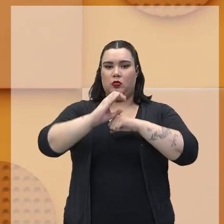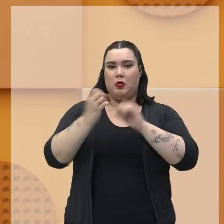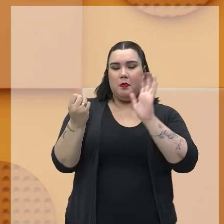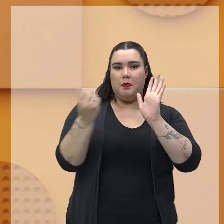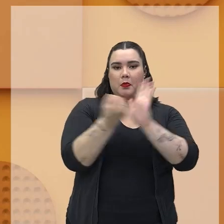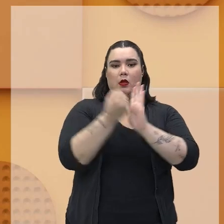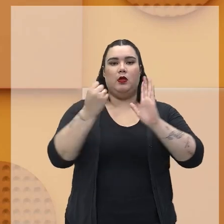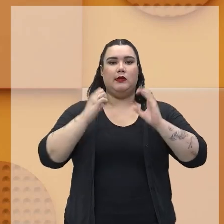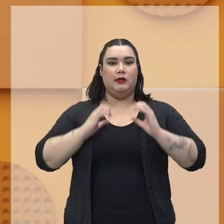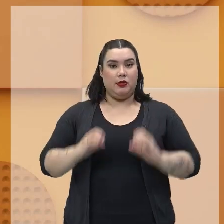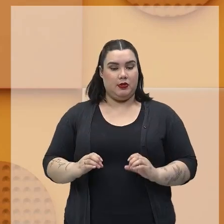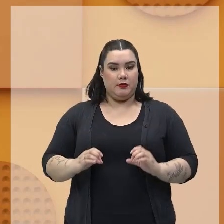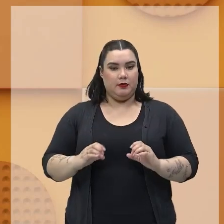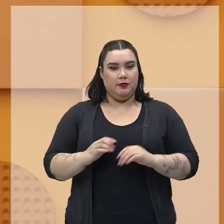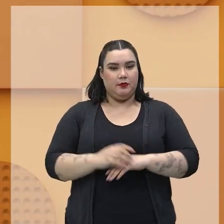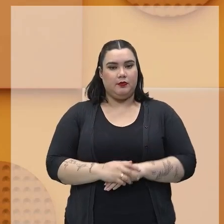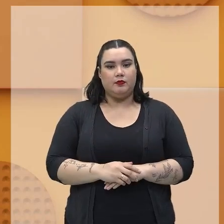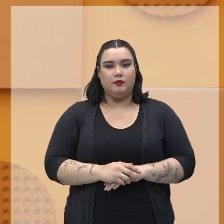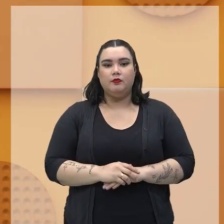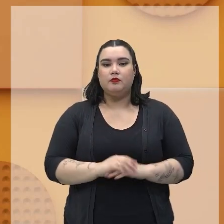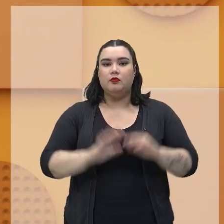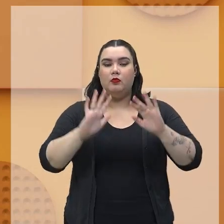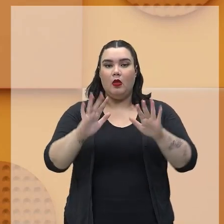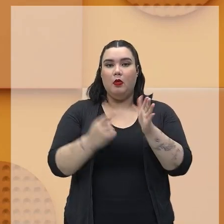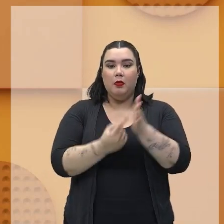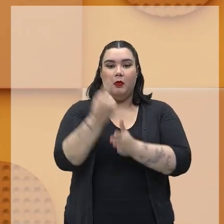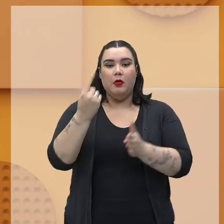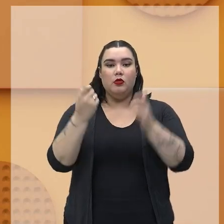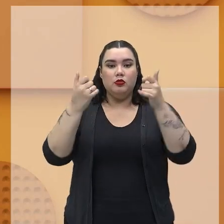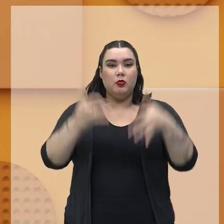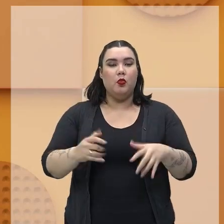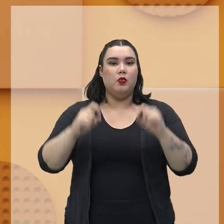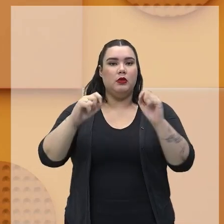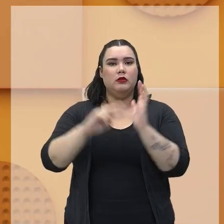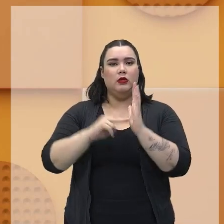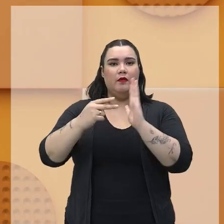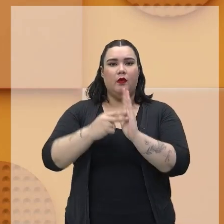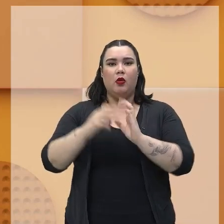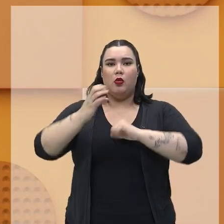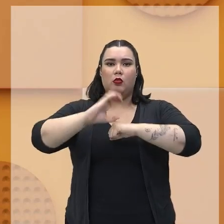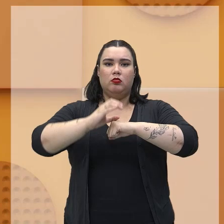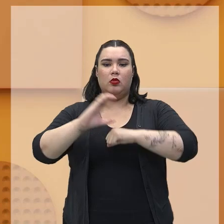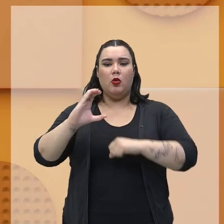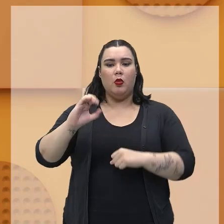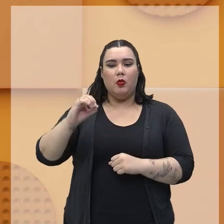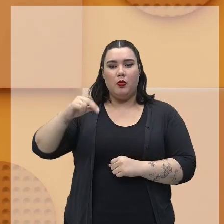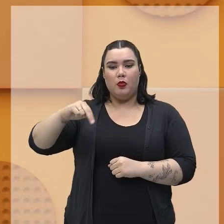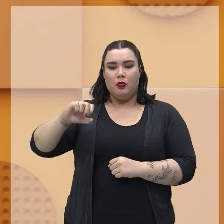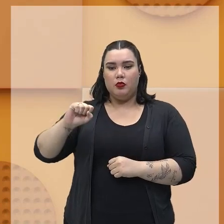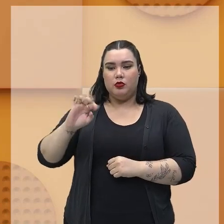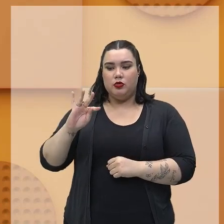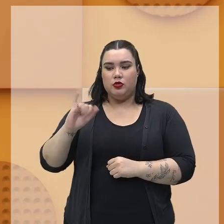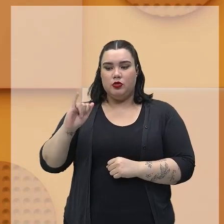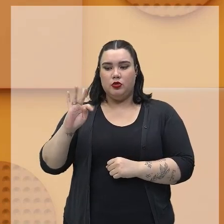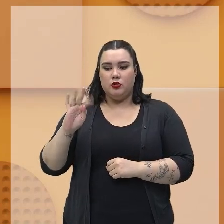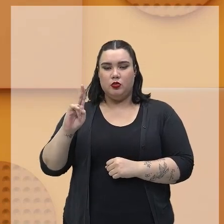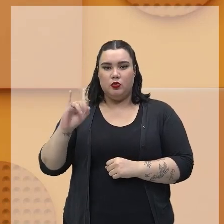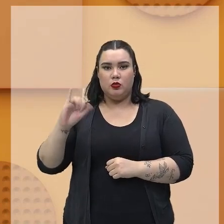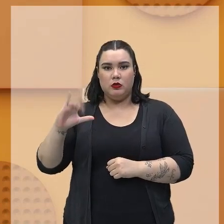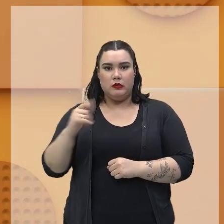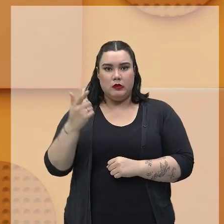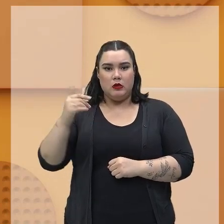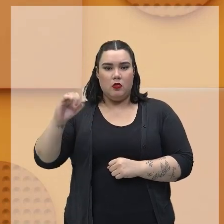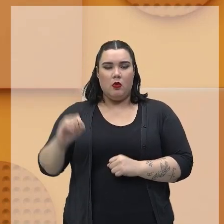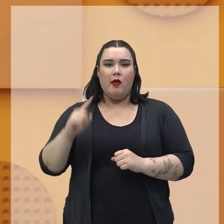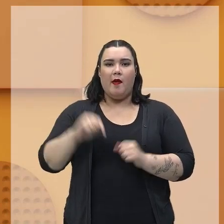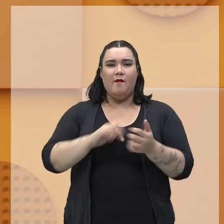para a cidadania? Primeiramente, vamos falar um pouquinho sobre o que é uma Constituição. Constituição, galera, é a Carta Magna, o conjunto